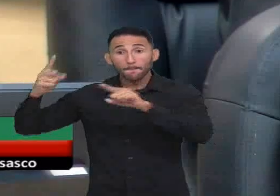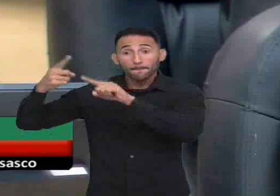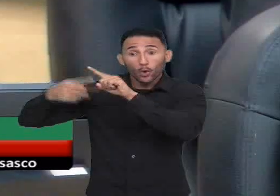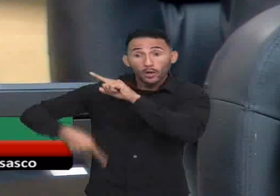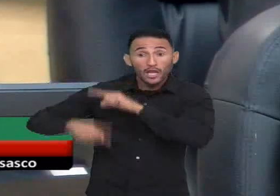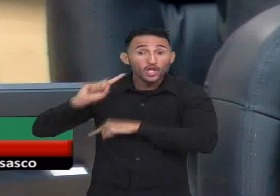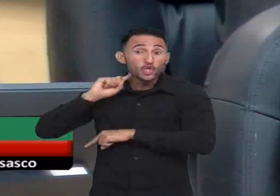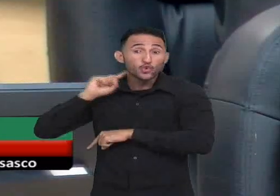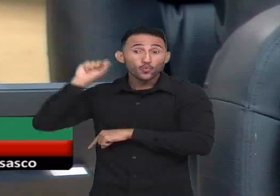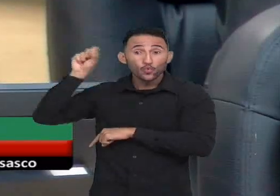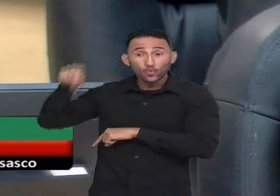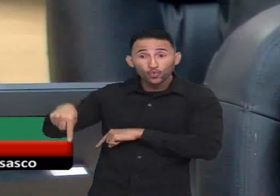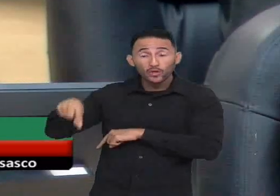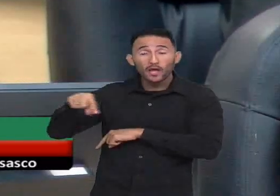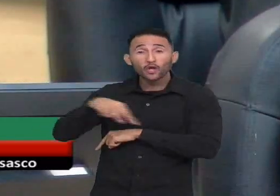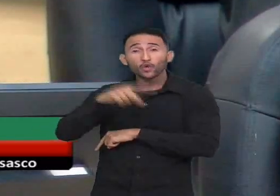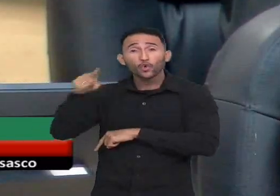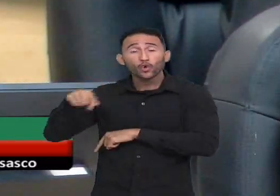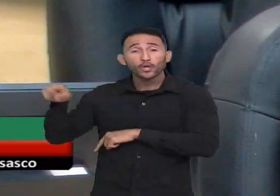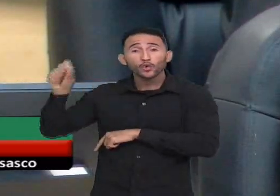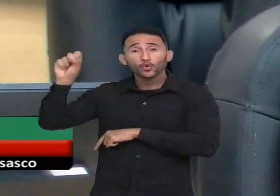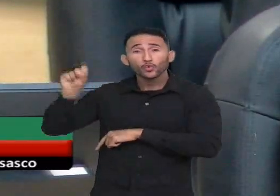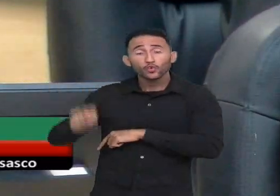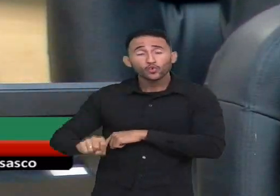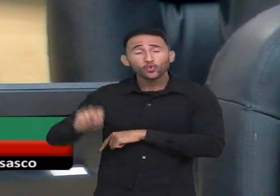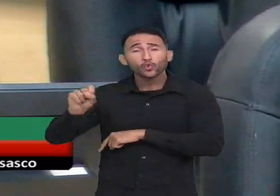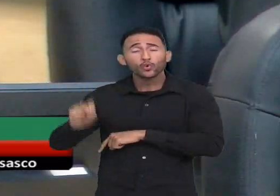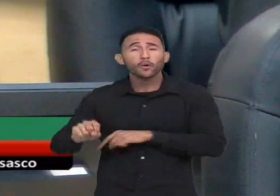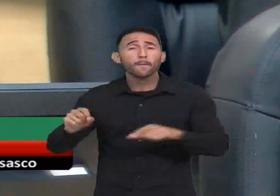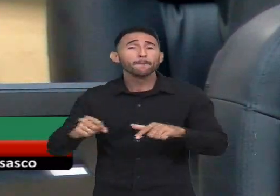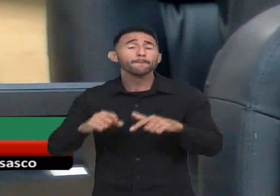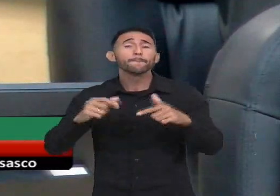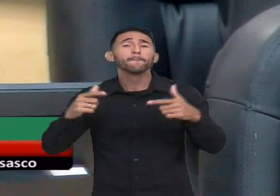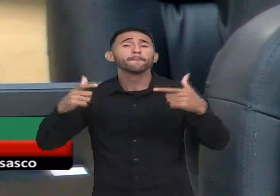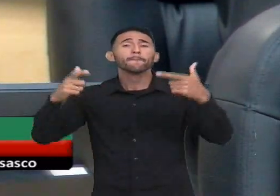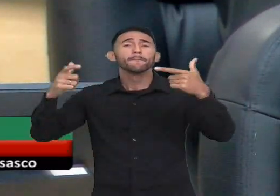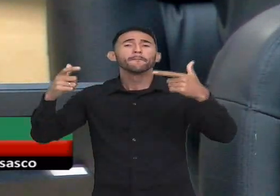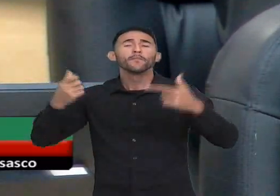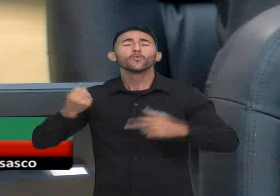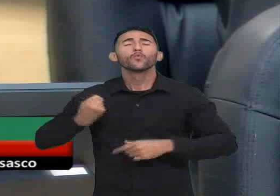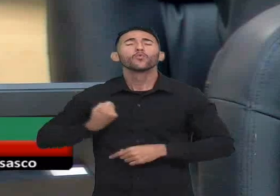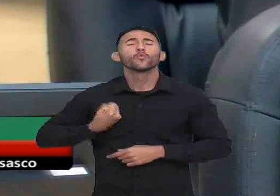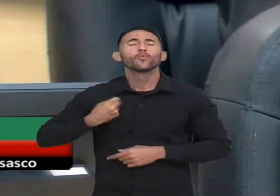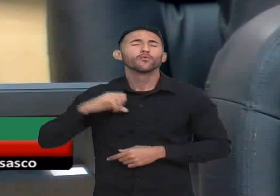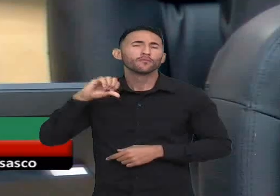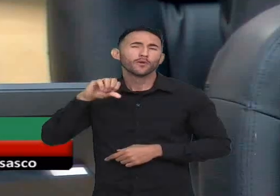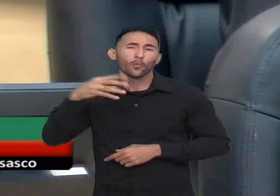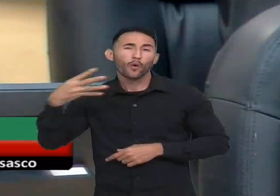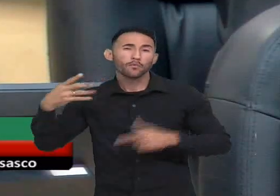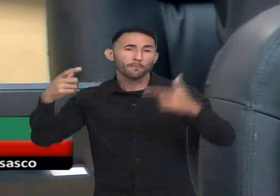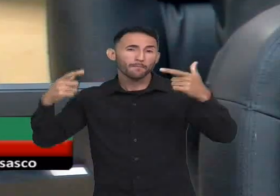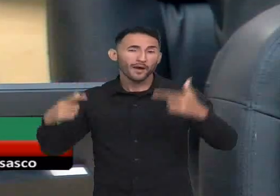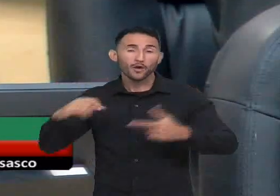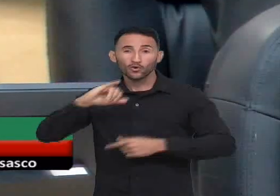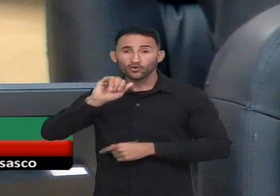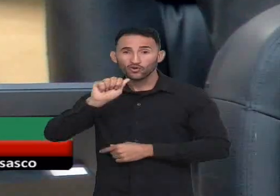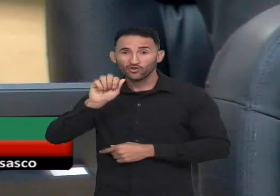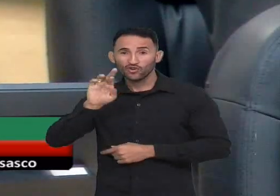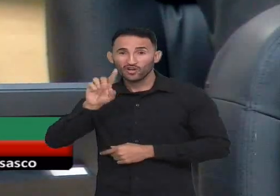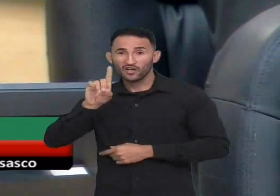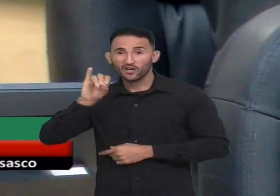e entulho na Zona Sul da rua Antônio Hernani Catundá Magalhães, número 94, no bairro Jardim